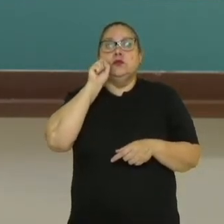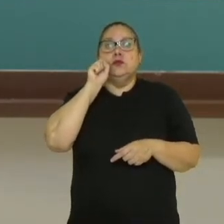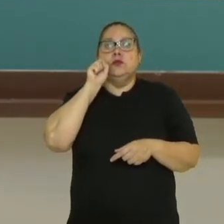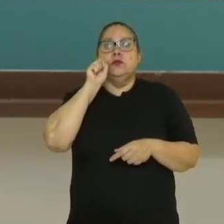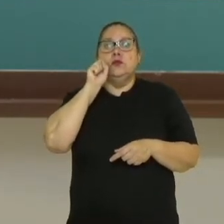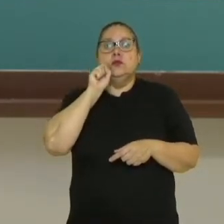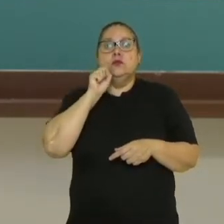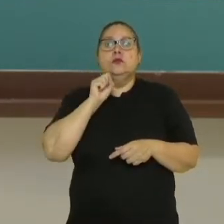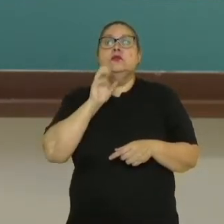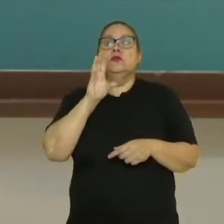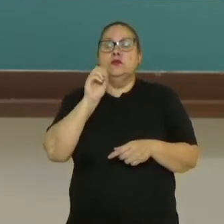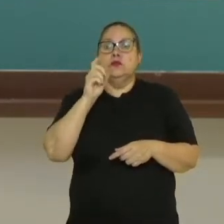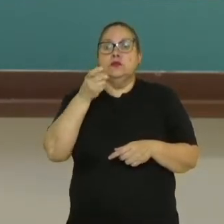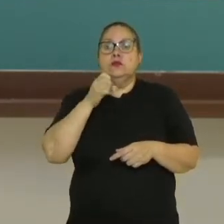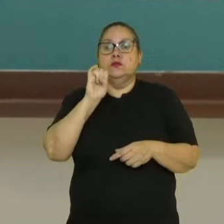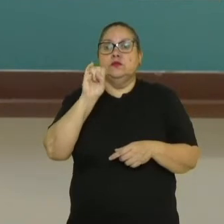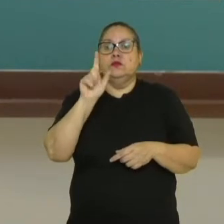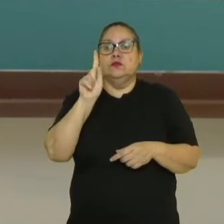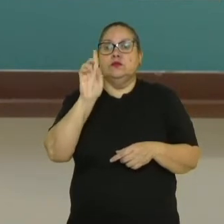Inspiramos oxigênio.